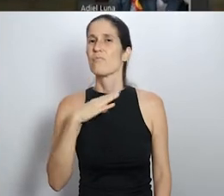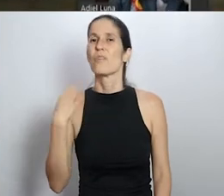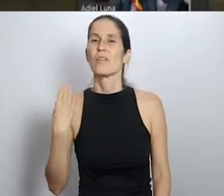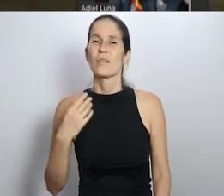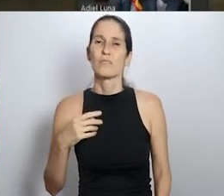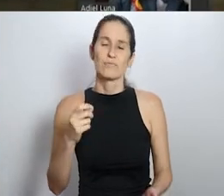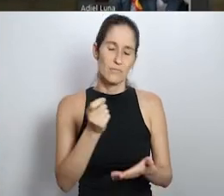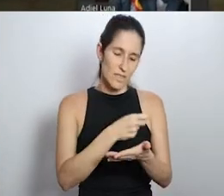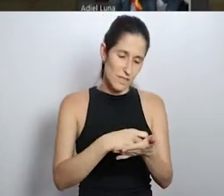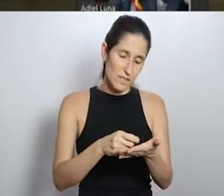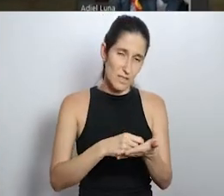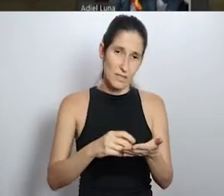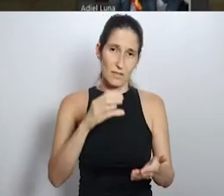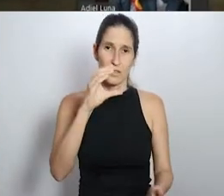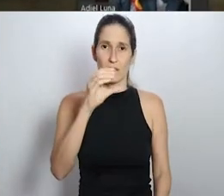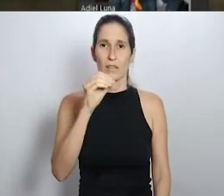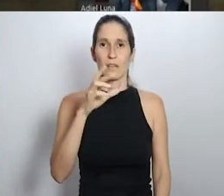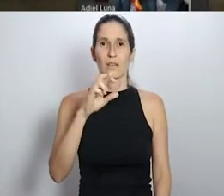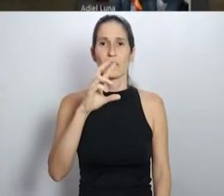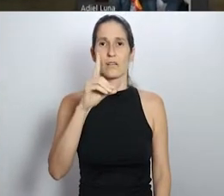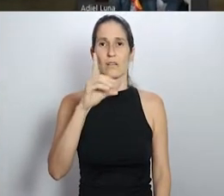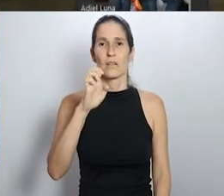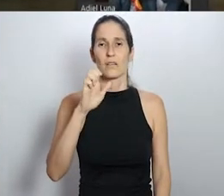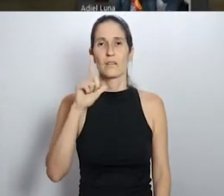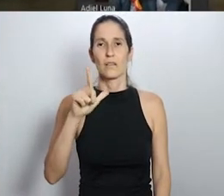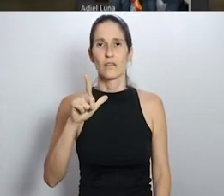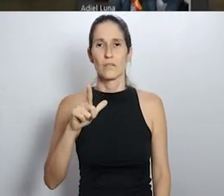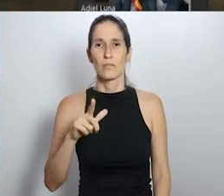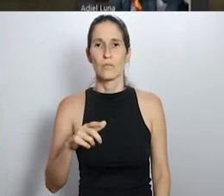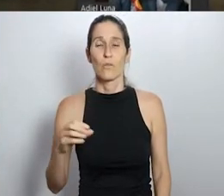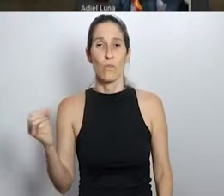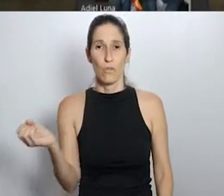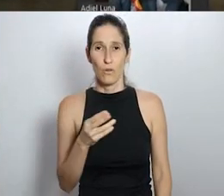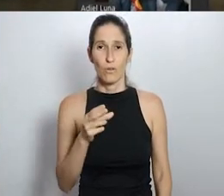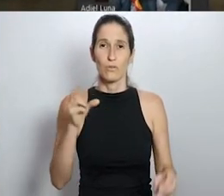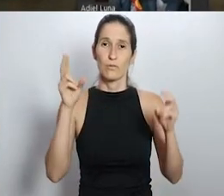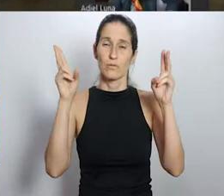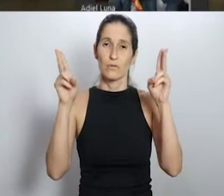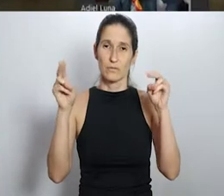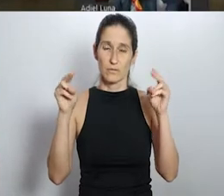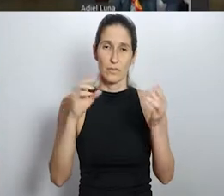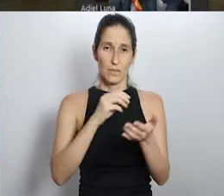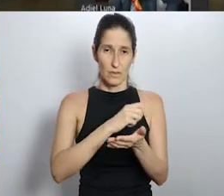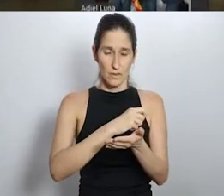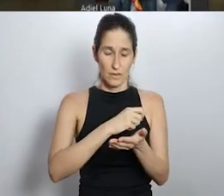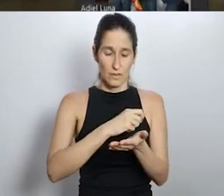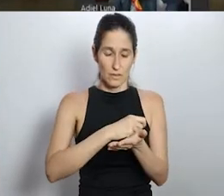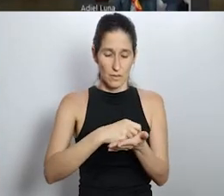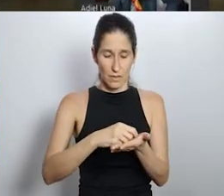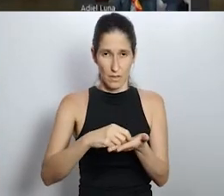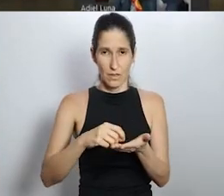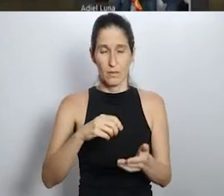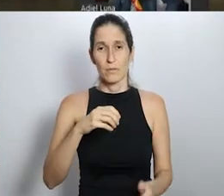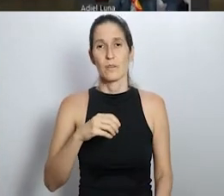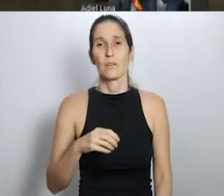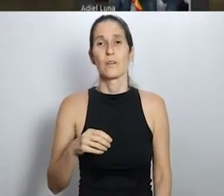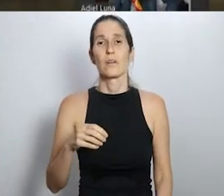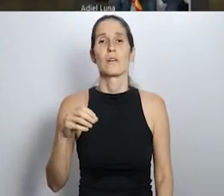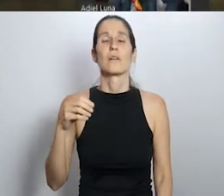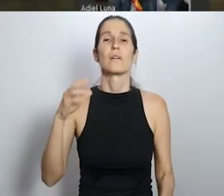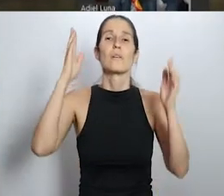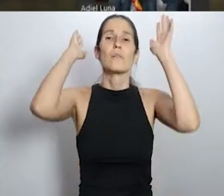de cordel, e mais o mais recente era o Burro e o Deputado, né? E Luciano Carneiro nos